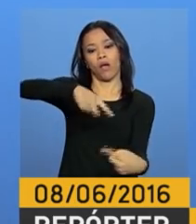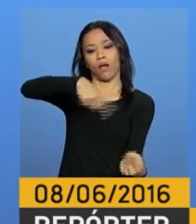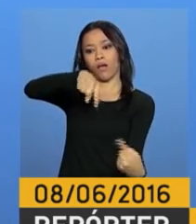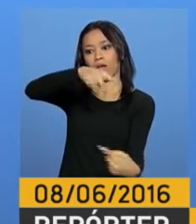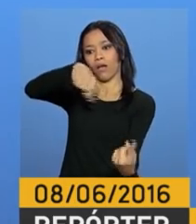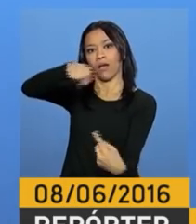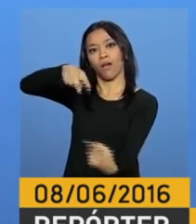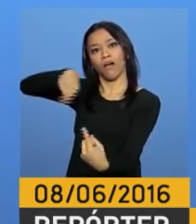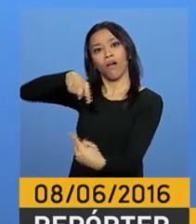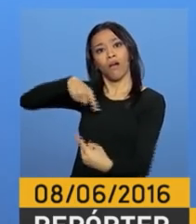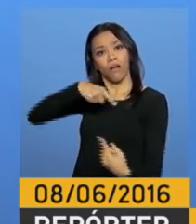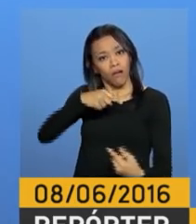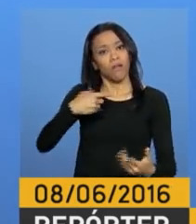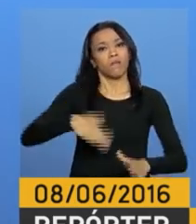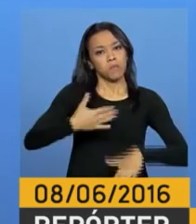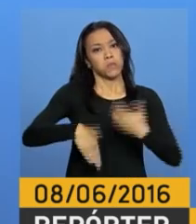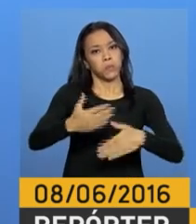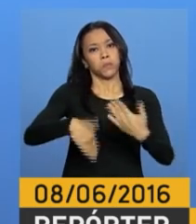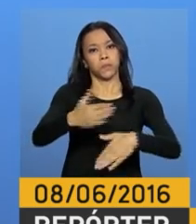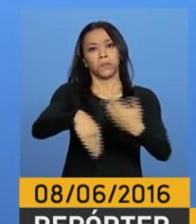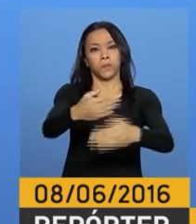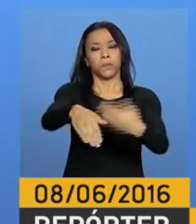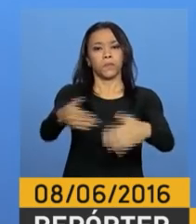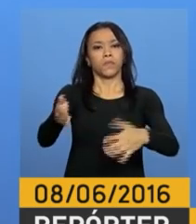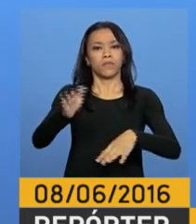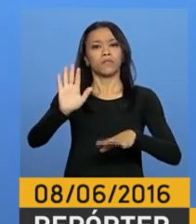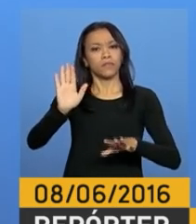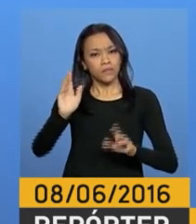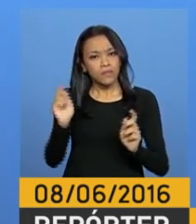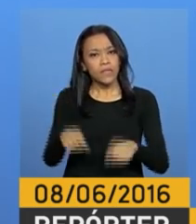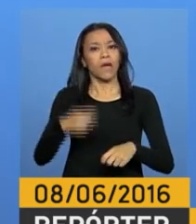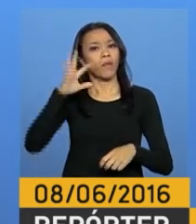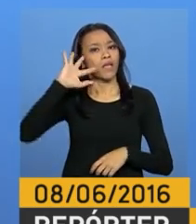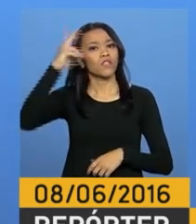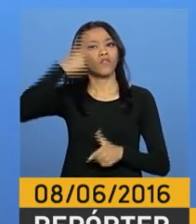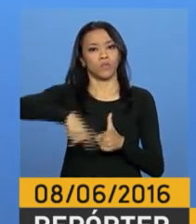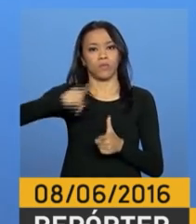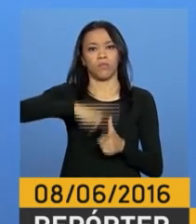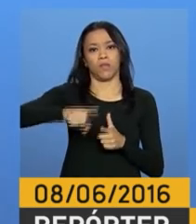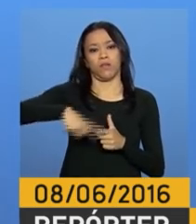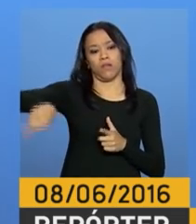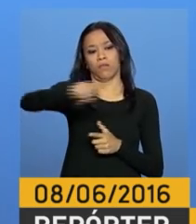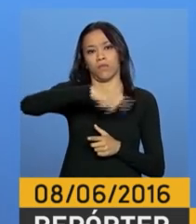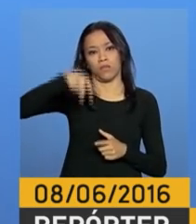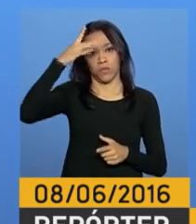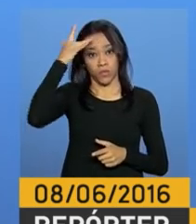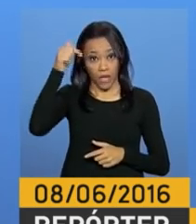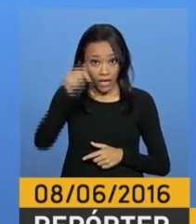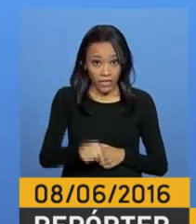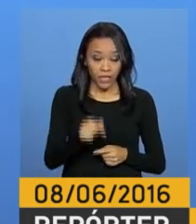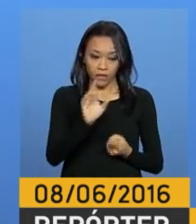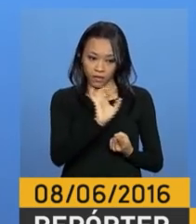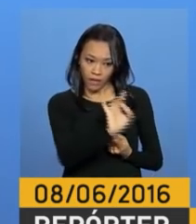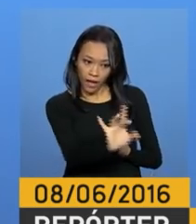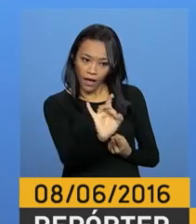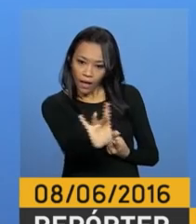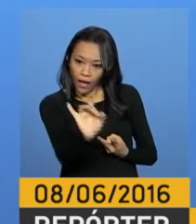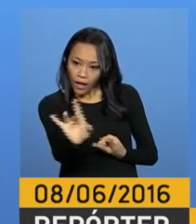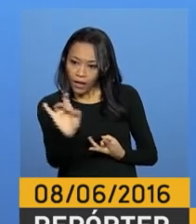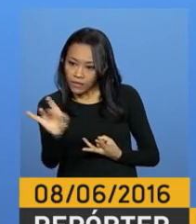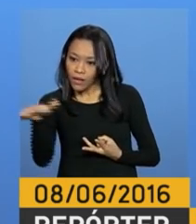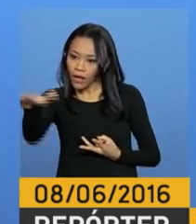com crescimento começo a resolver o problema de todo mundo aqui presidente todos os setores têm suas